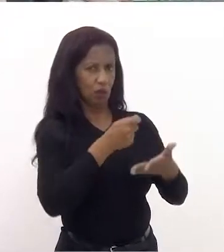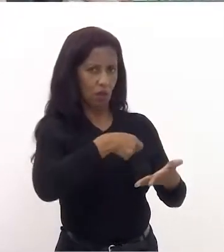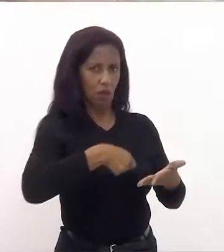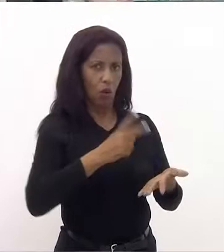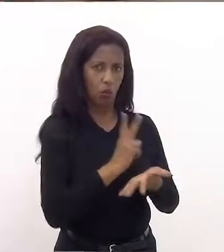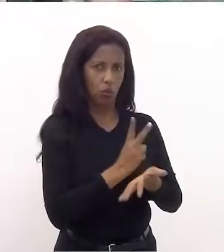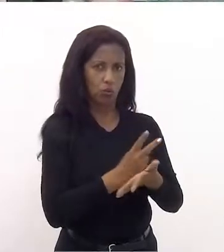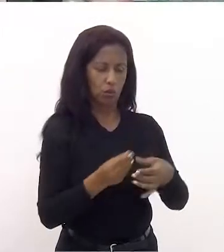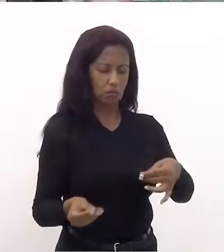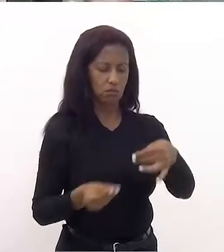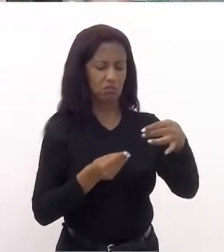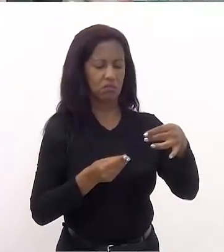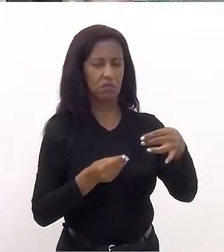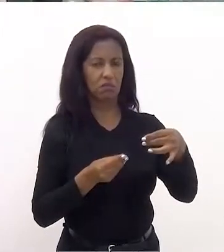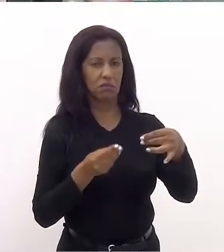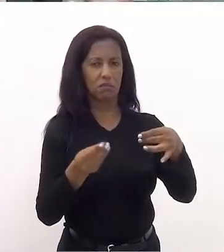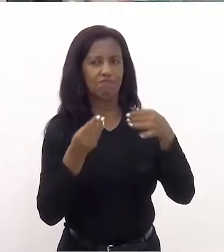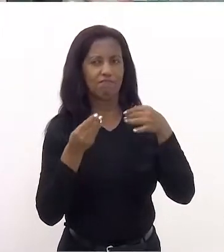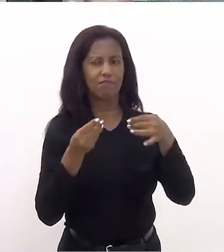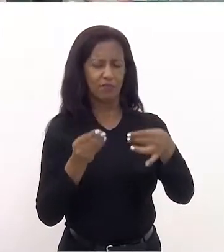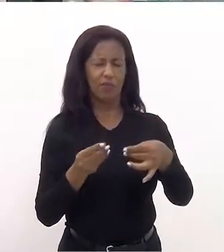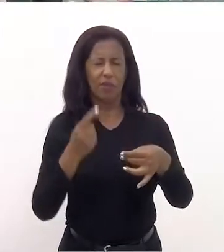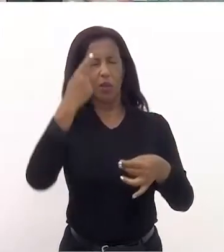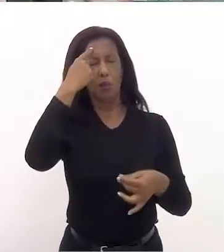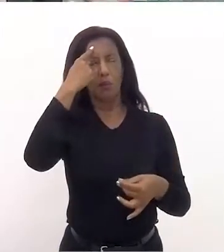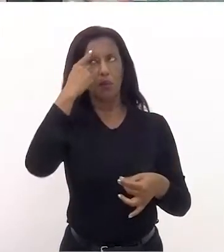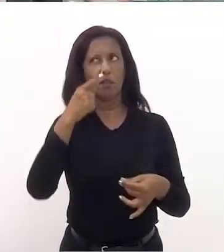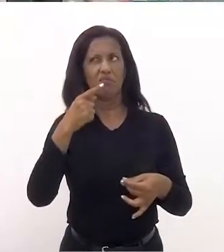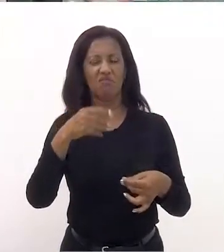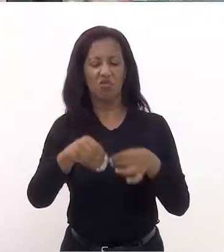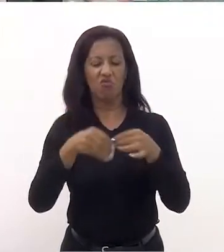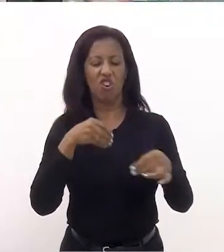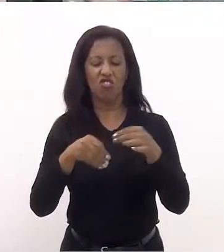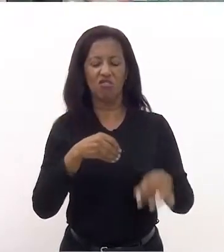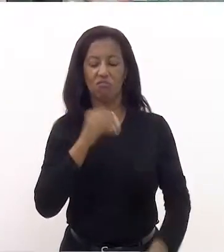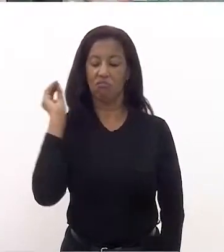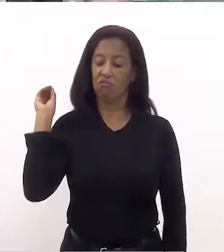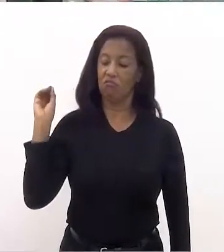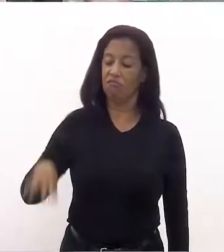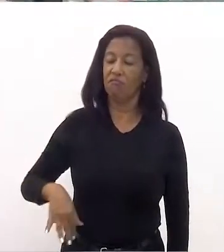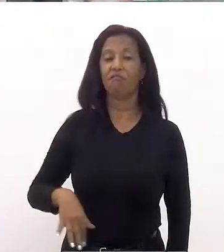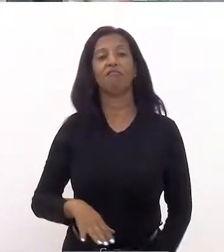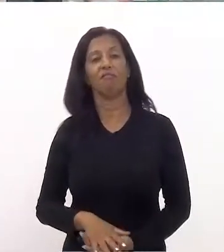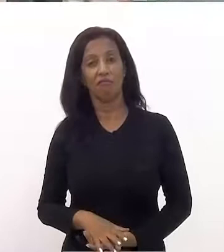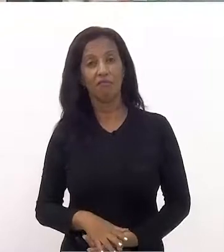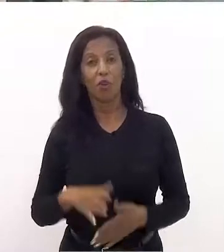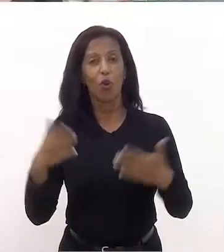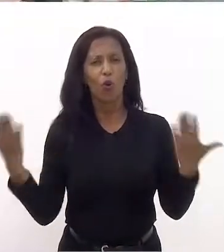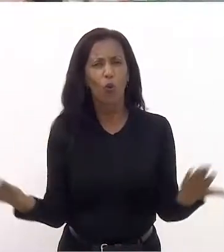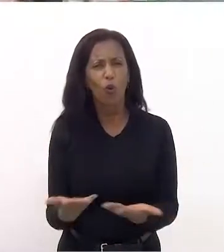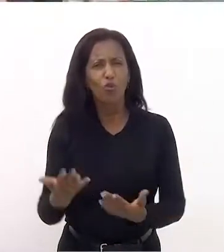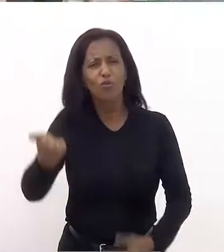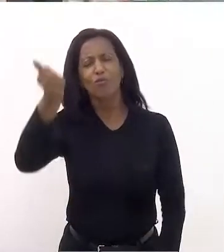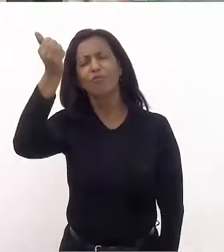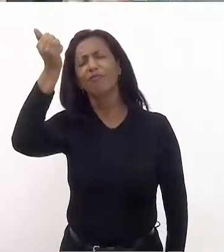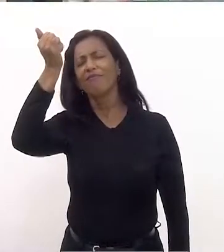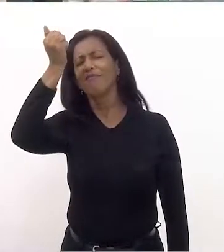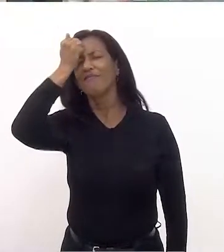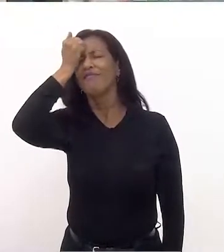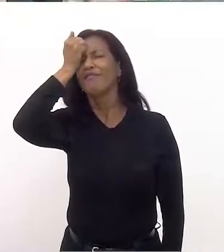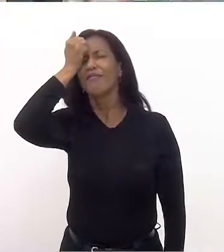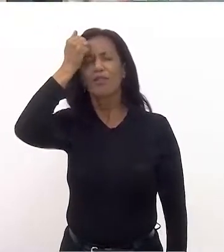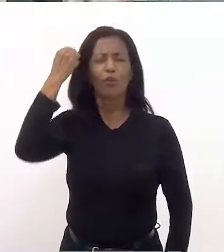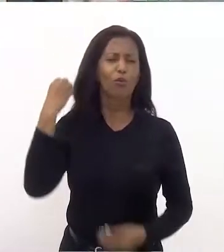para autografar livro, eu pus o cartão aqui, depois eu pensei, não, vou rasgar esse cartão. Rasguei. Hoje eu me